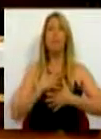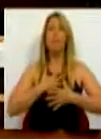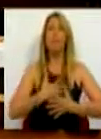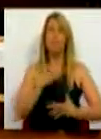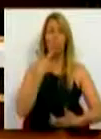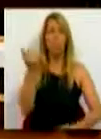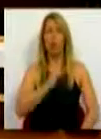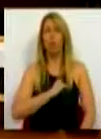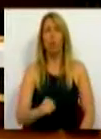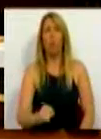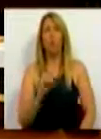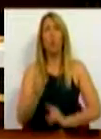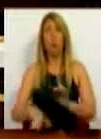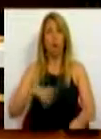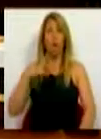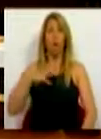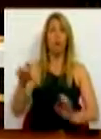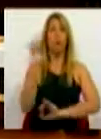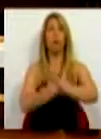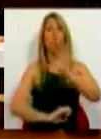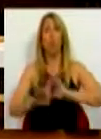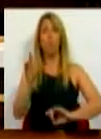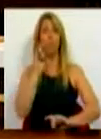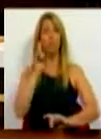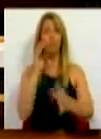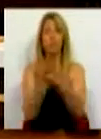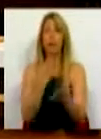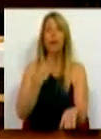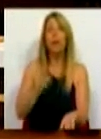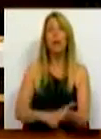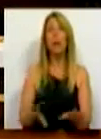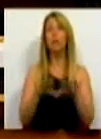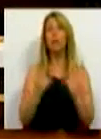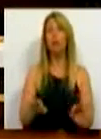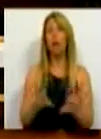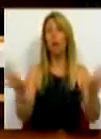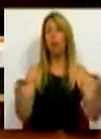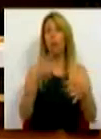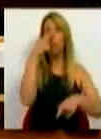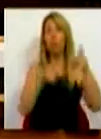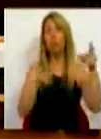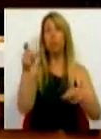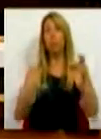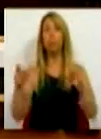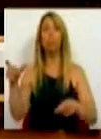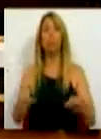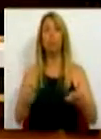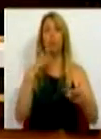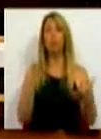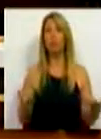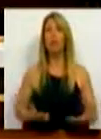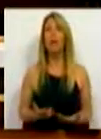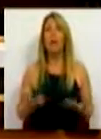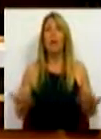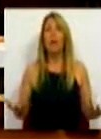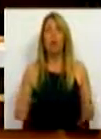um património da Europa de valorização da sua realidade enquanto civilização. E, portanto, Sr. Presidente,